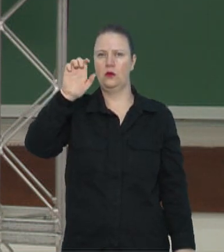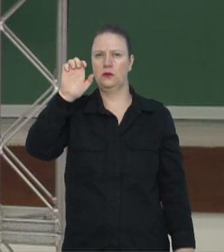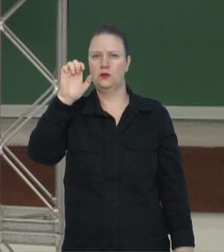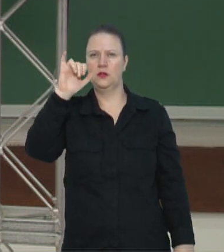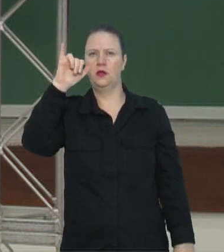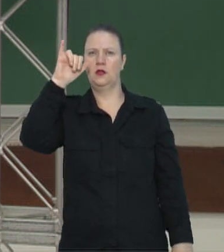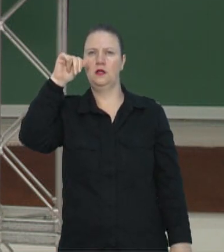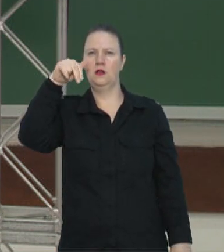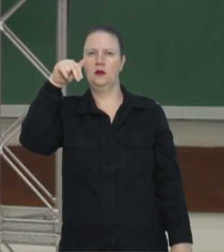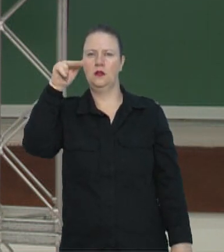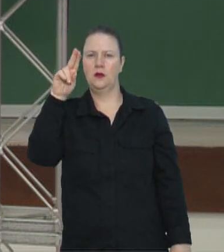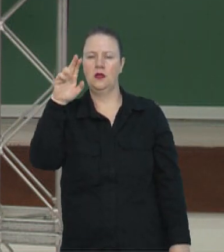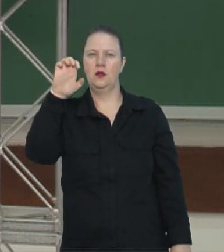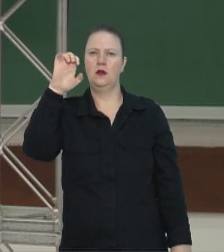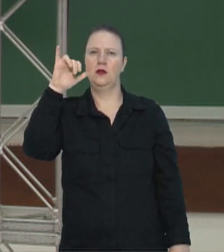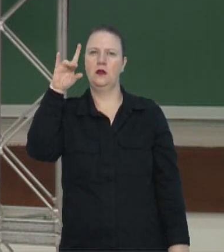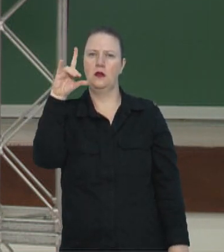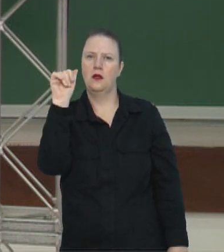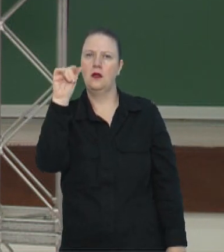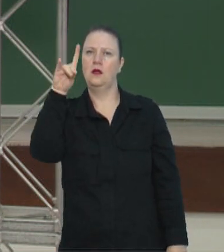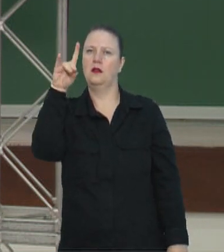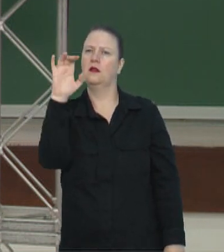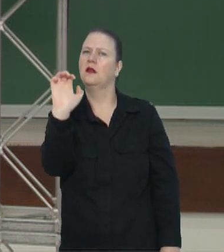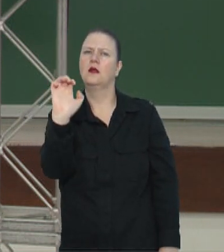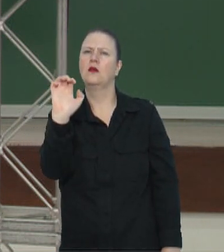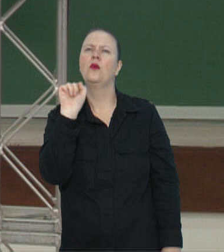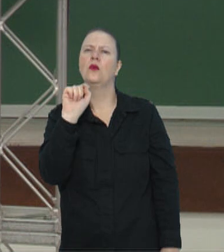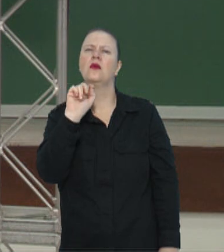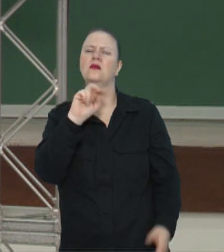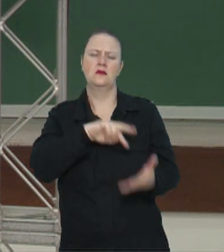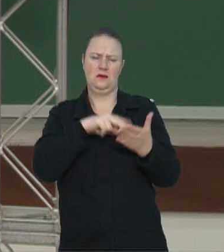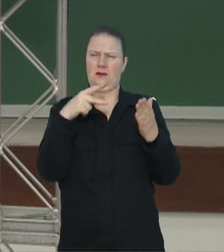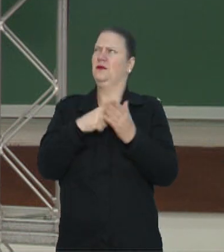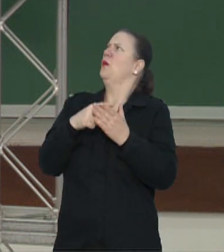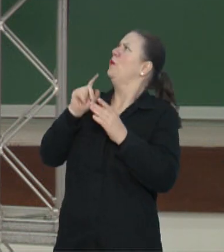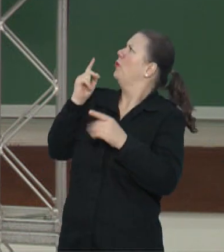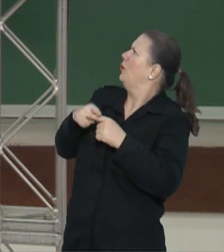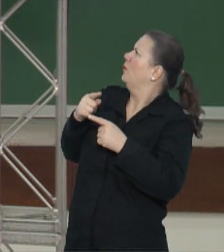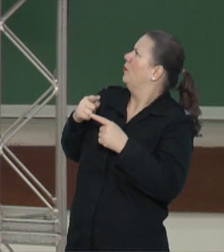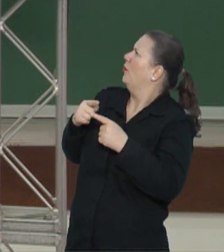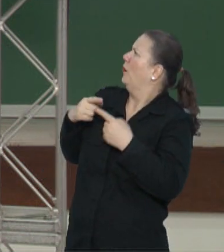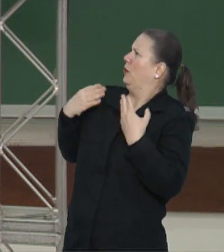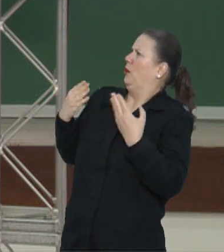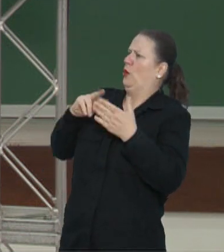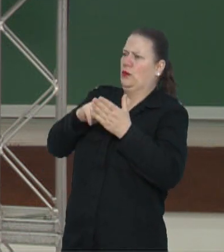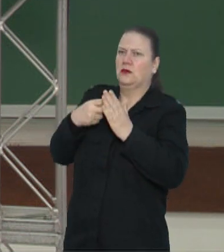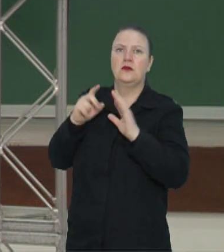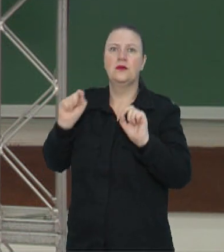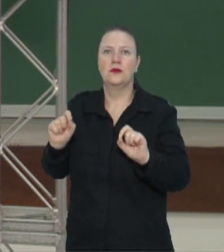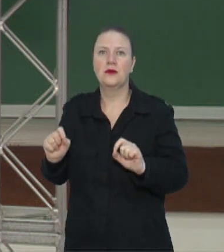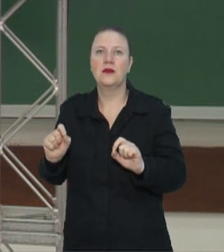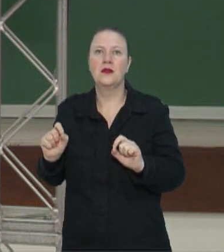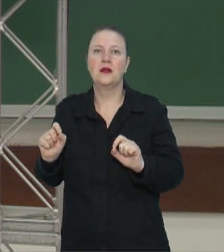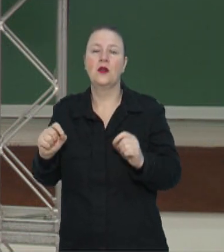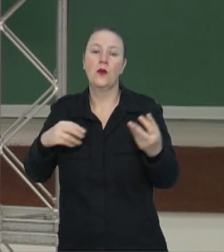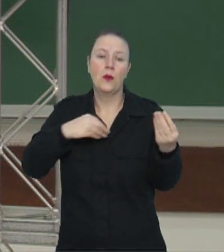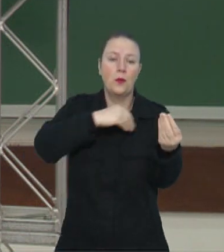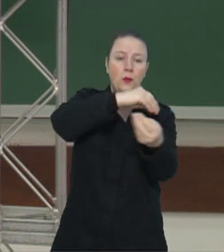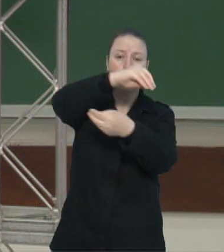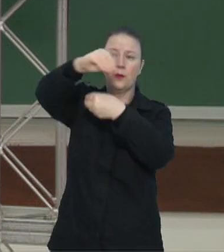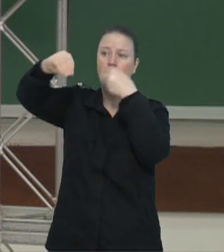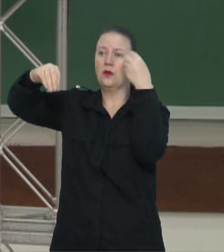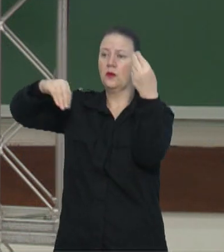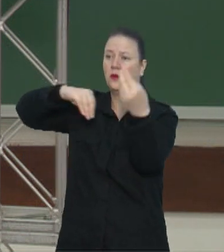igualzinho. Não existe isso. Se a gente falou que o Brasil é miscigenado, ou seja, misturado